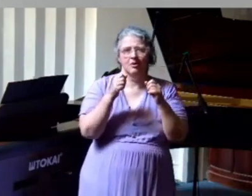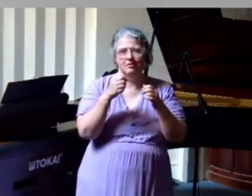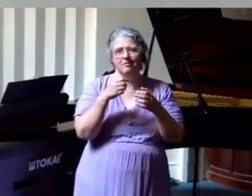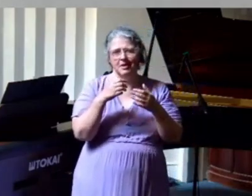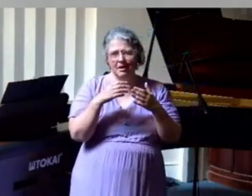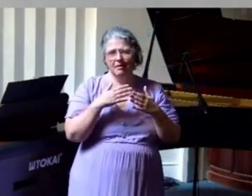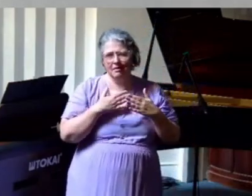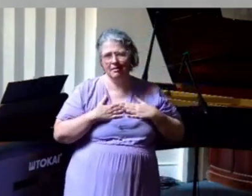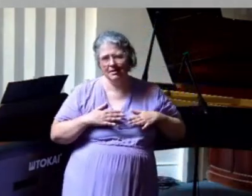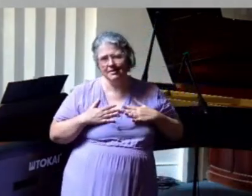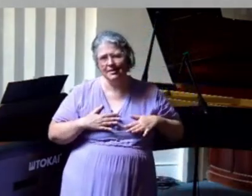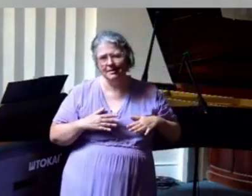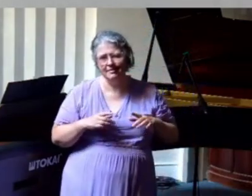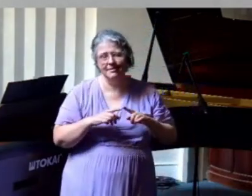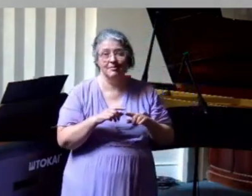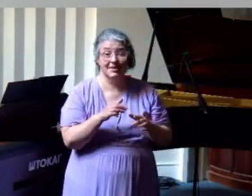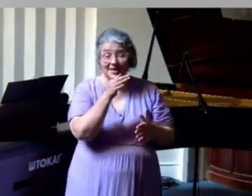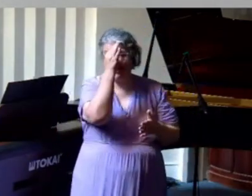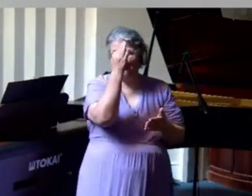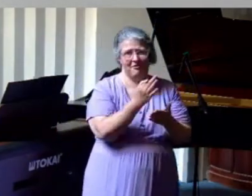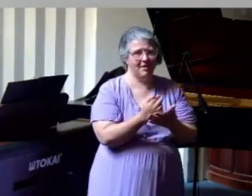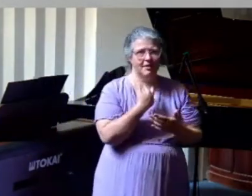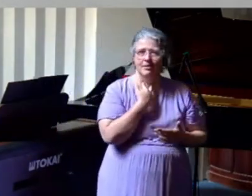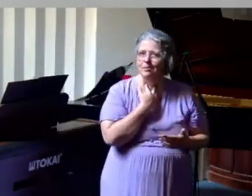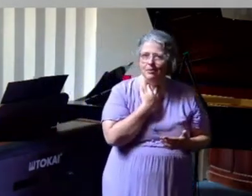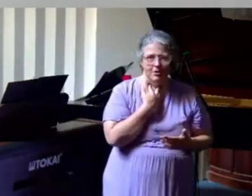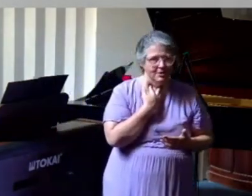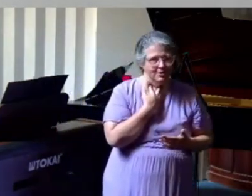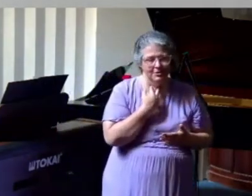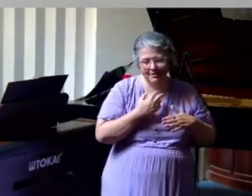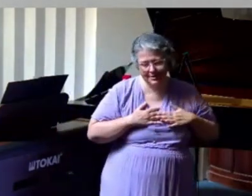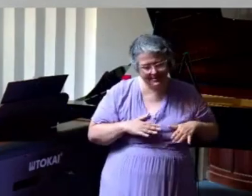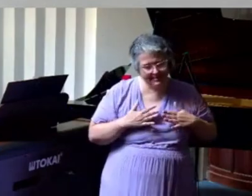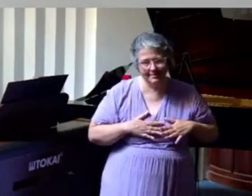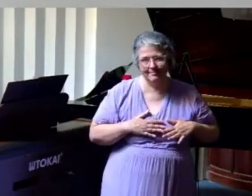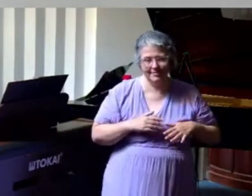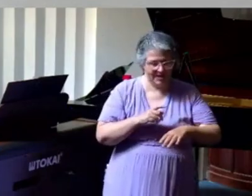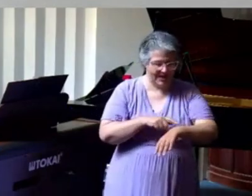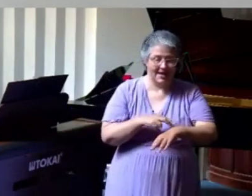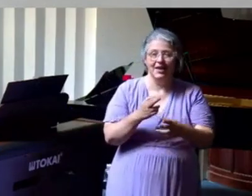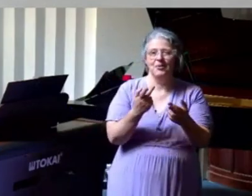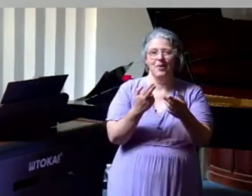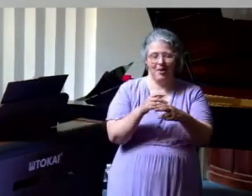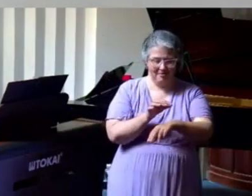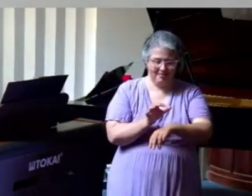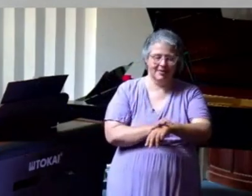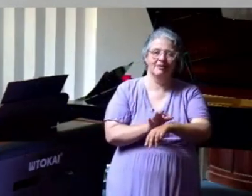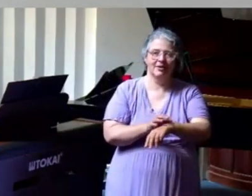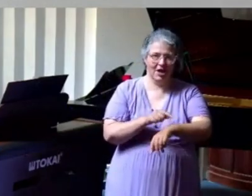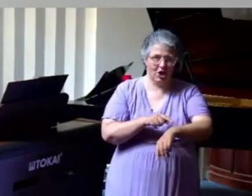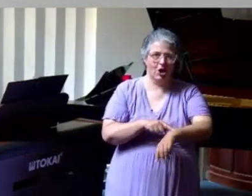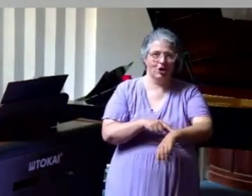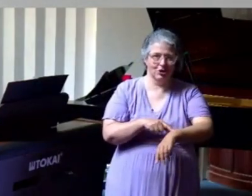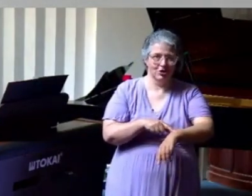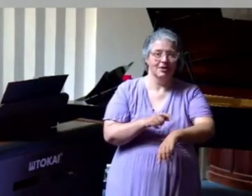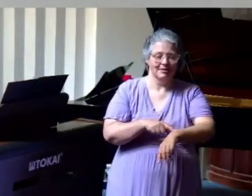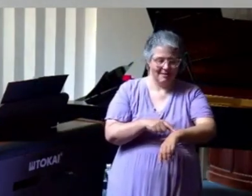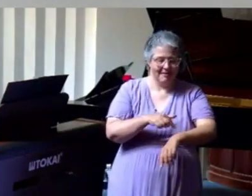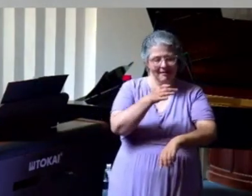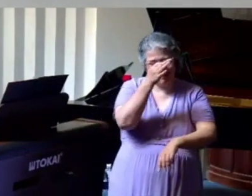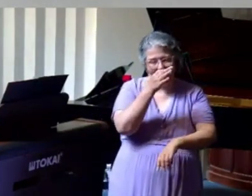relógio velho lá na casa dele, dos anos 60, que ainda funciona. Acorda,